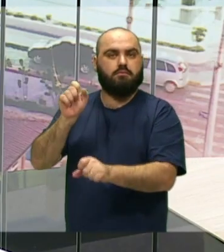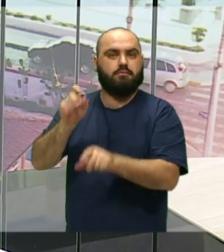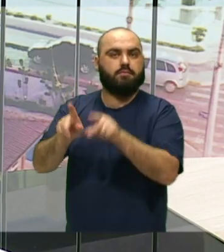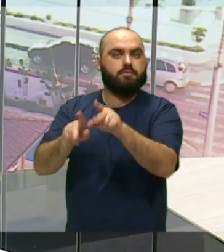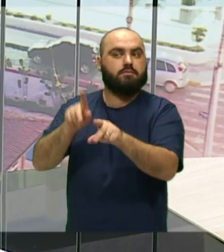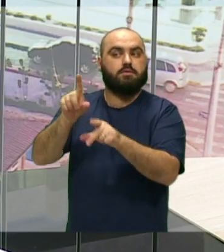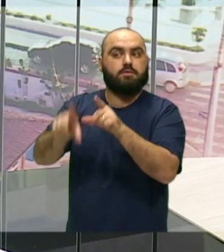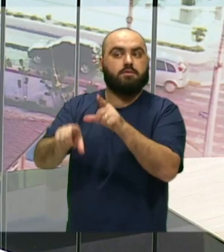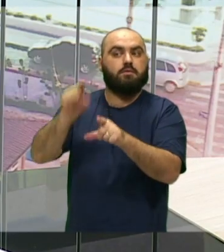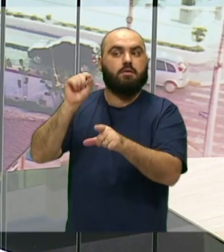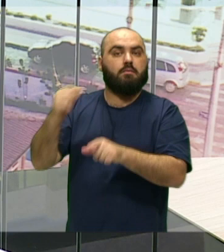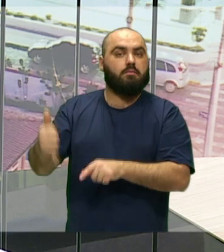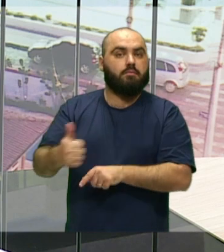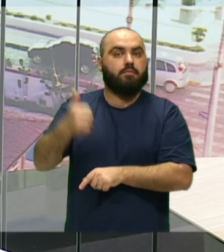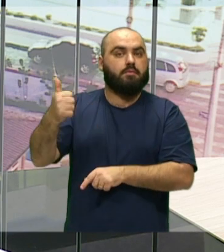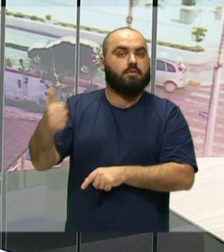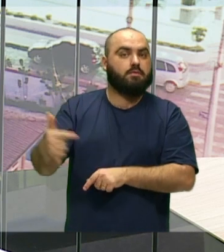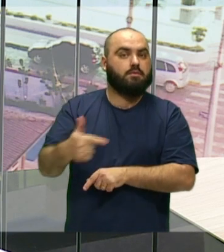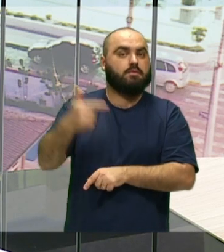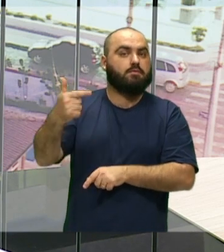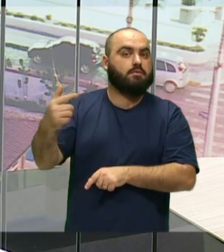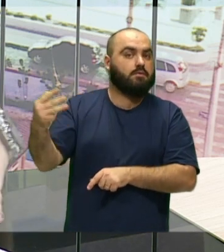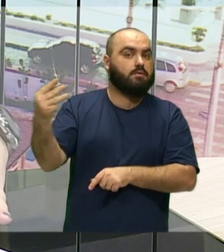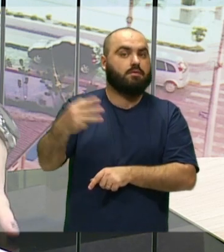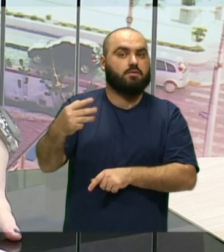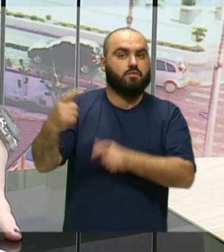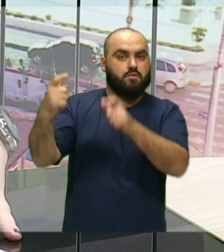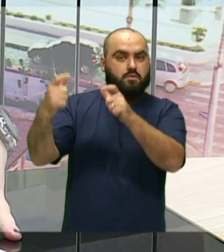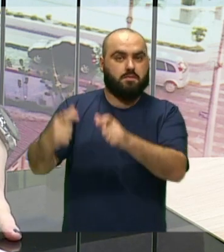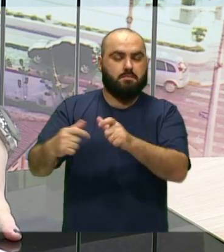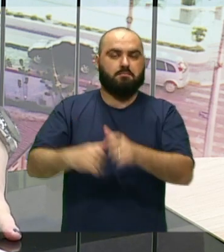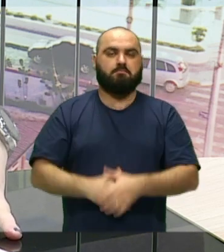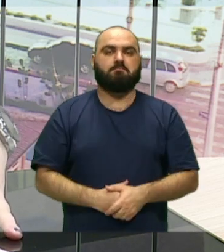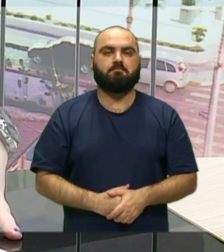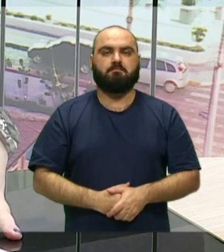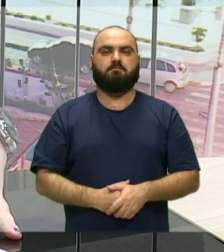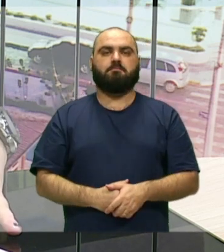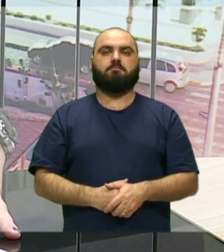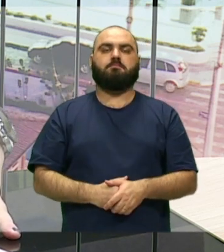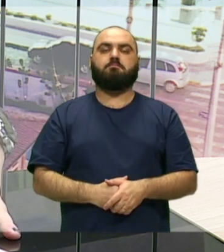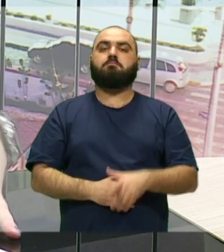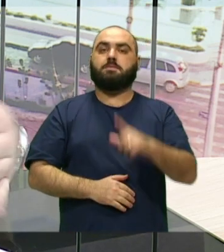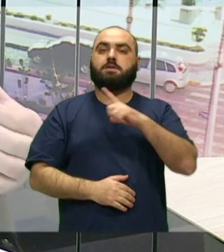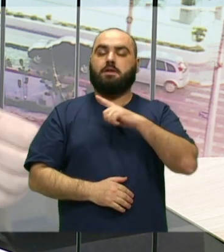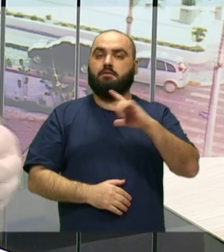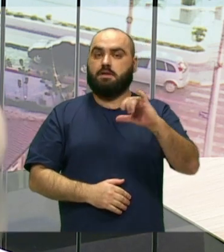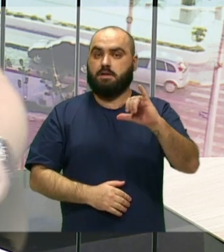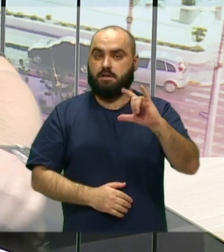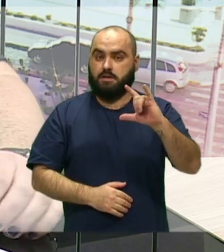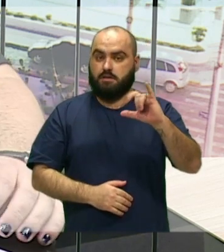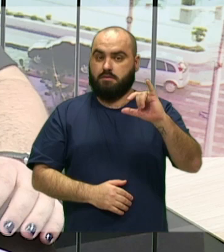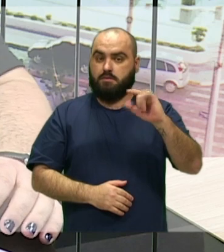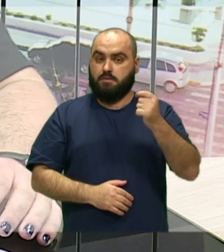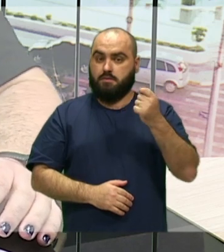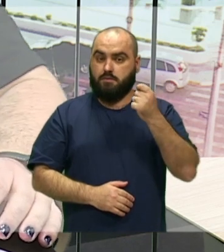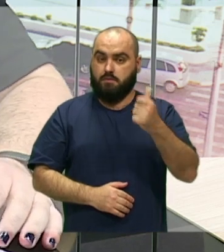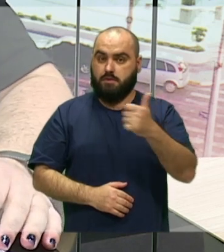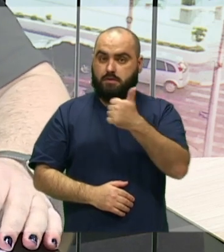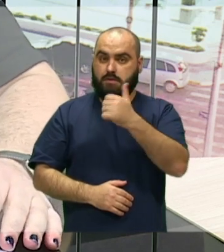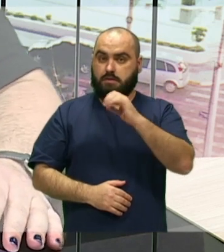definir o primeiro segundo e terceiro de cada categoria E nessa fase a gente teve no Instagram eh quase 10.000